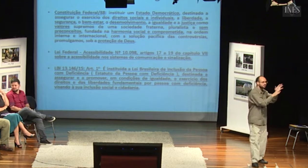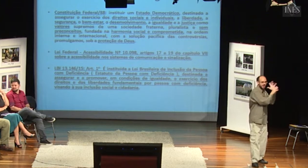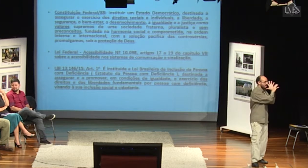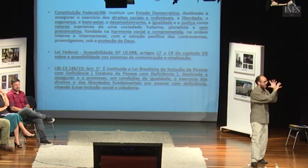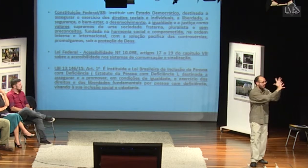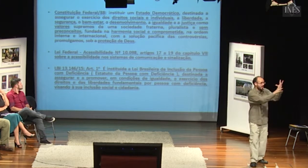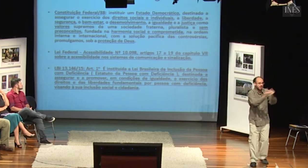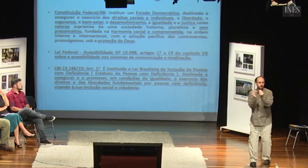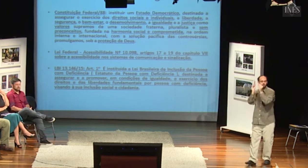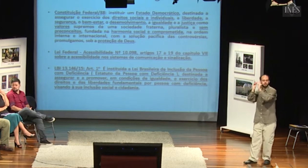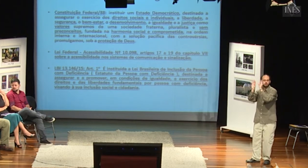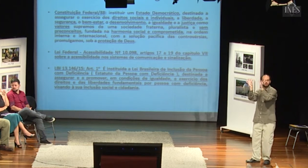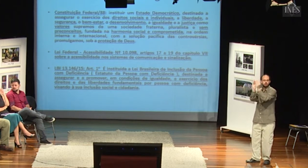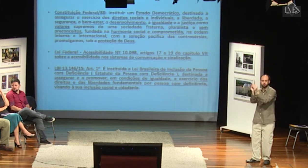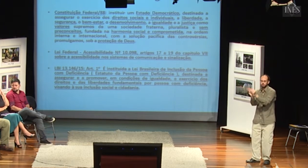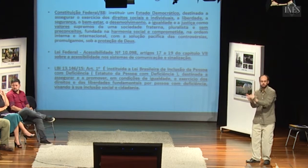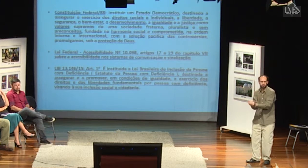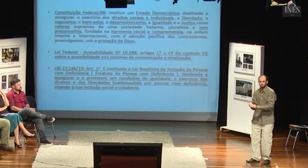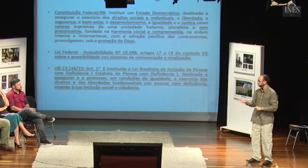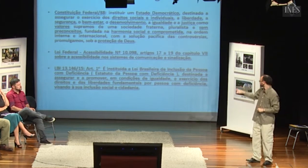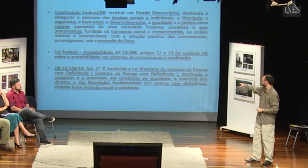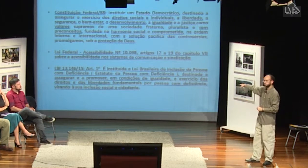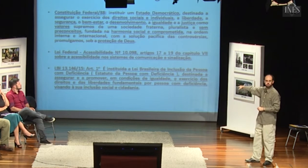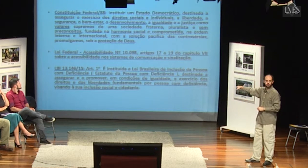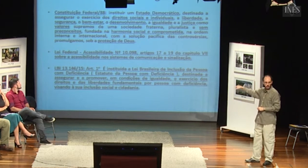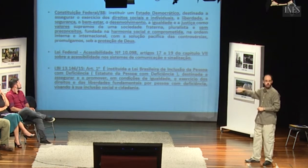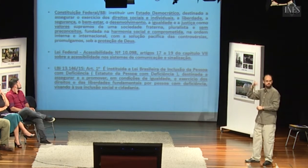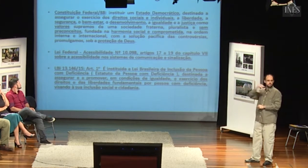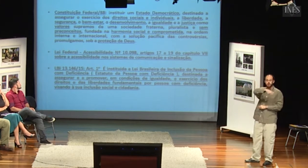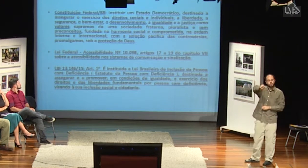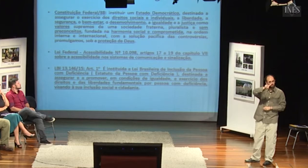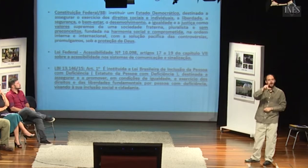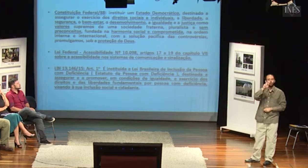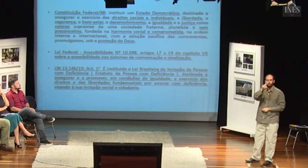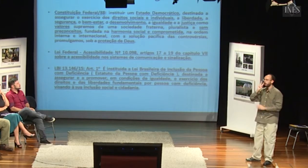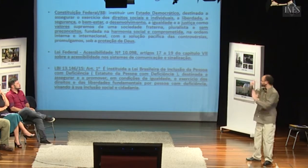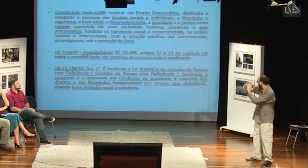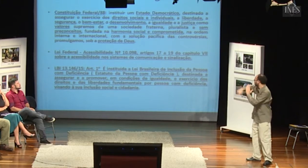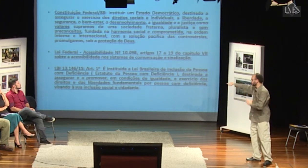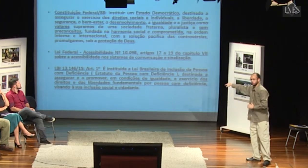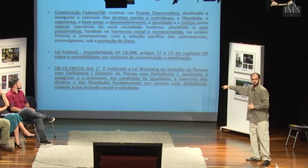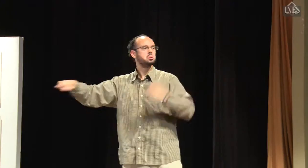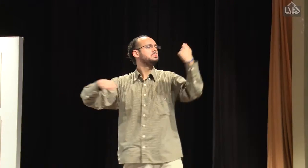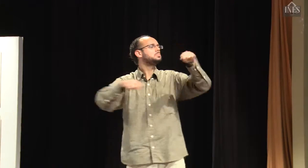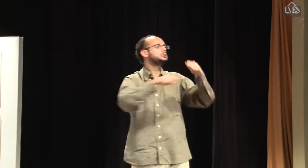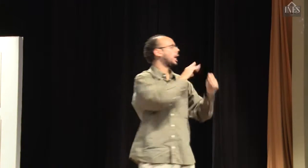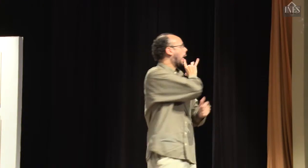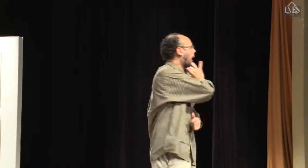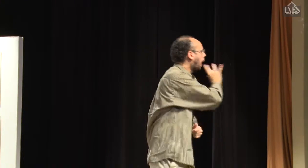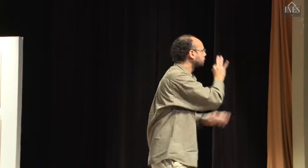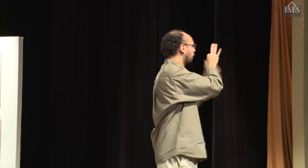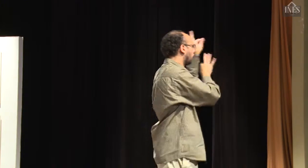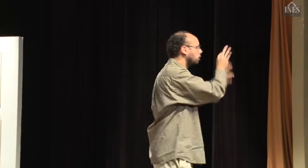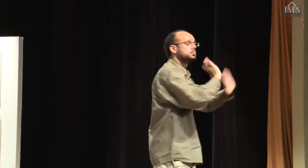aquelas questões arroladas nas leis anteriores, que aí vem se complementar nessa. E é muito